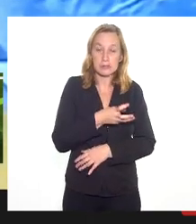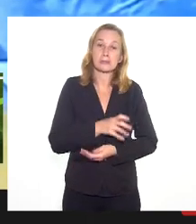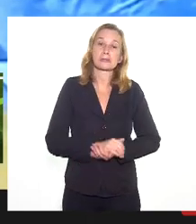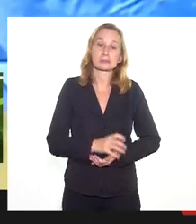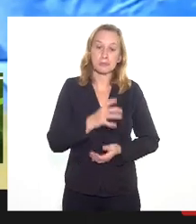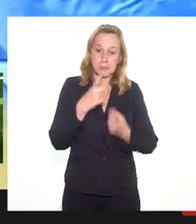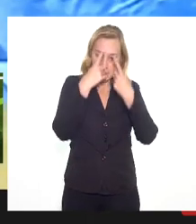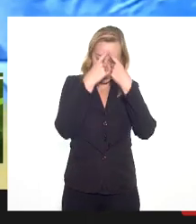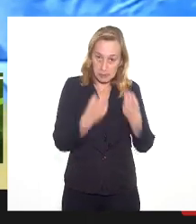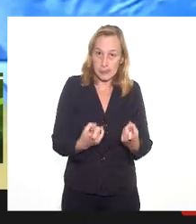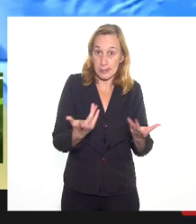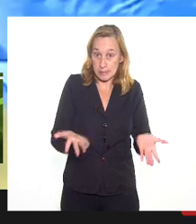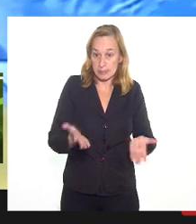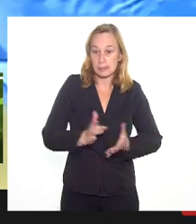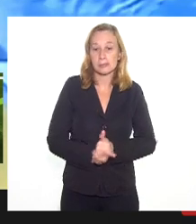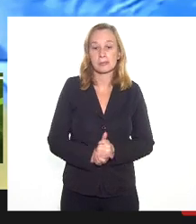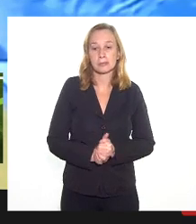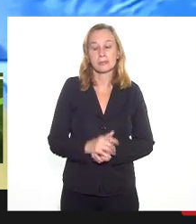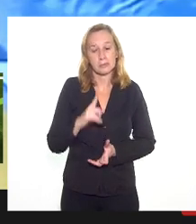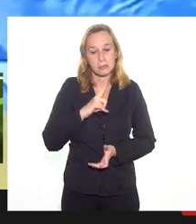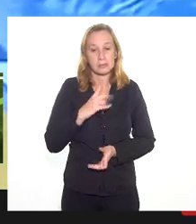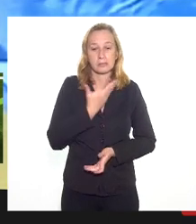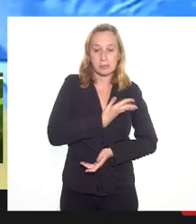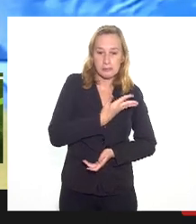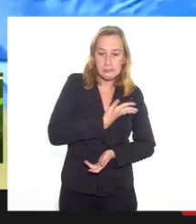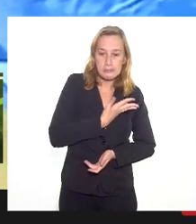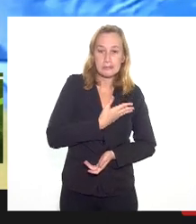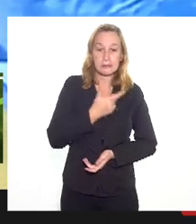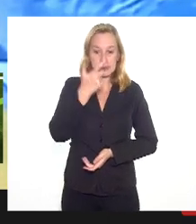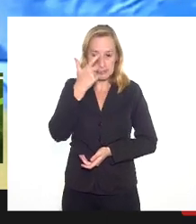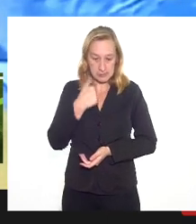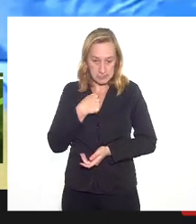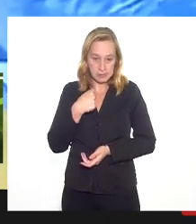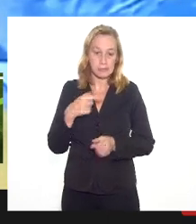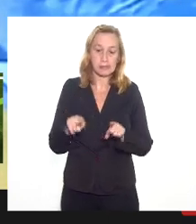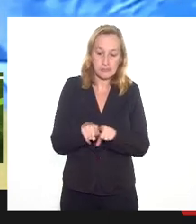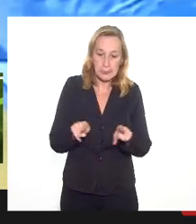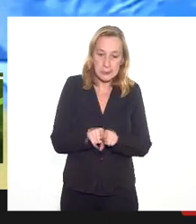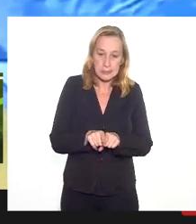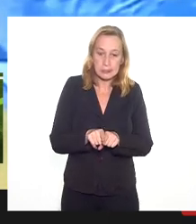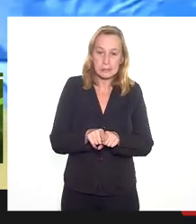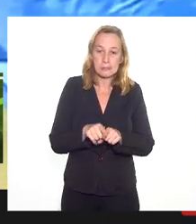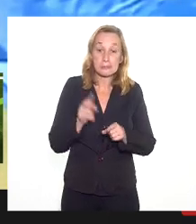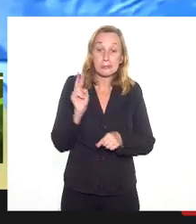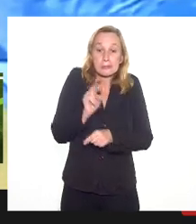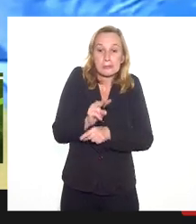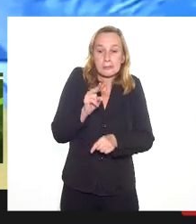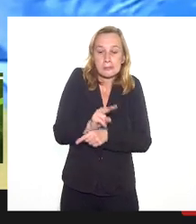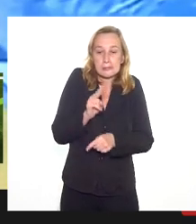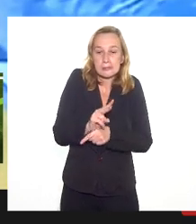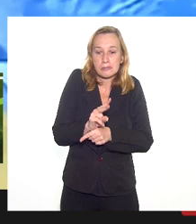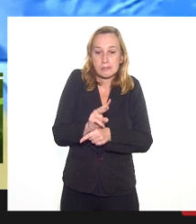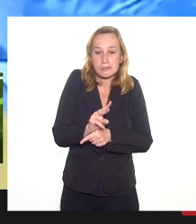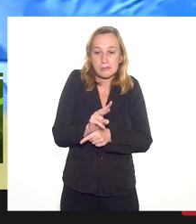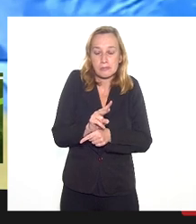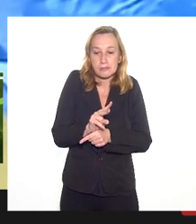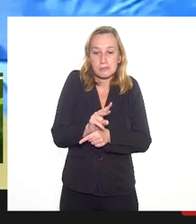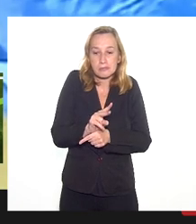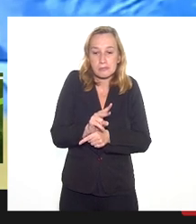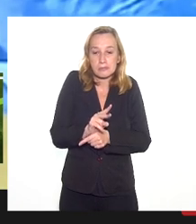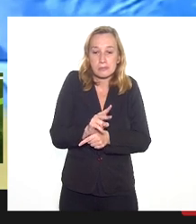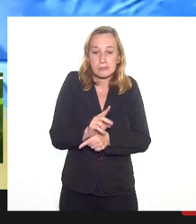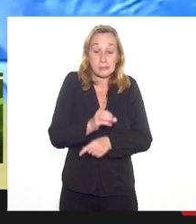de violência, né? Temos companheiros, como eu também sou, incluído em programa de proteção a defensores de direitos humanos, já